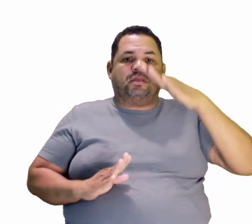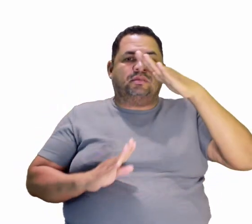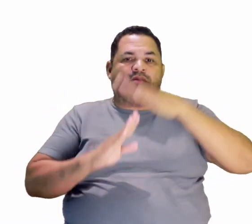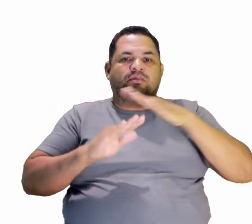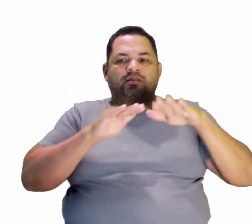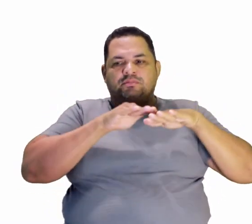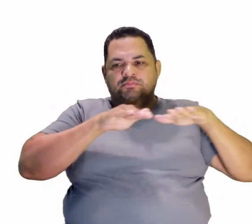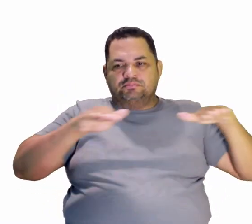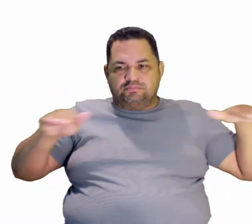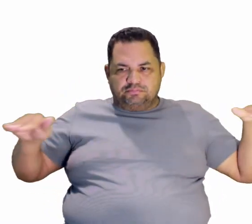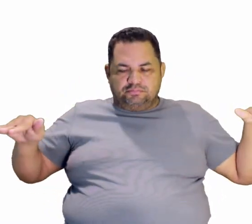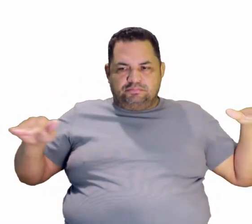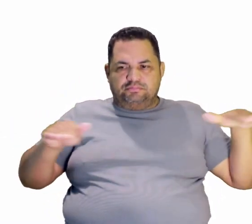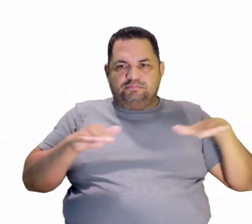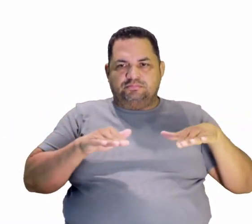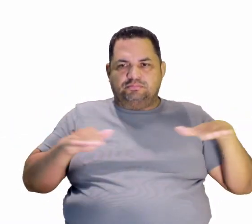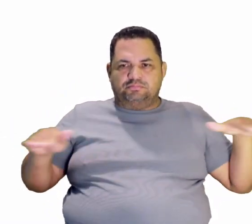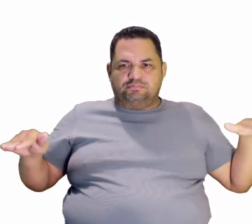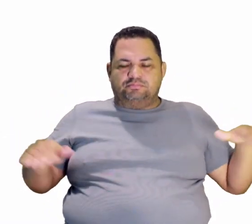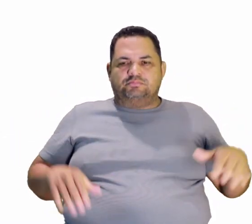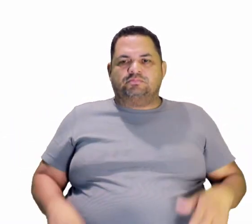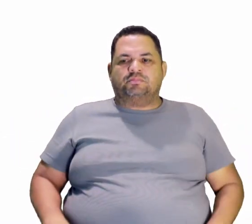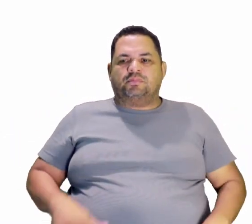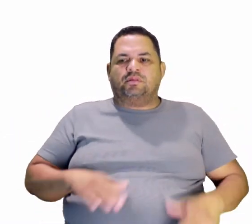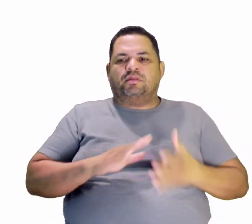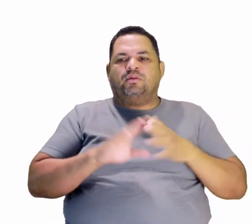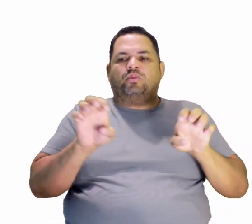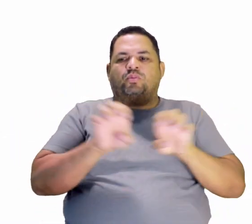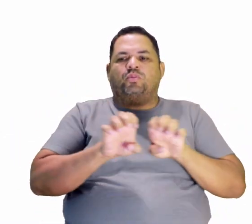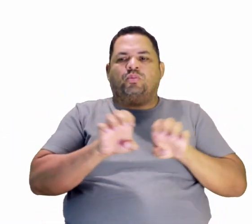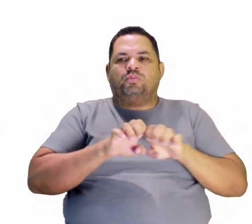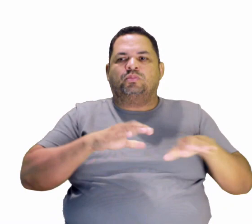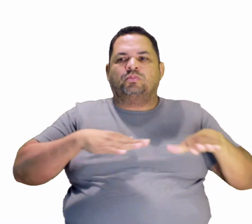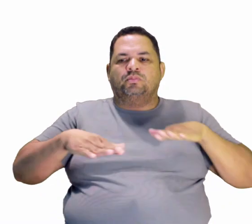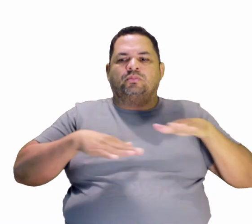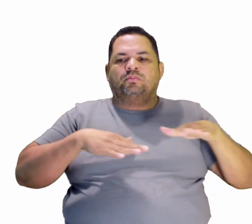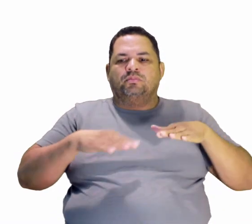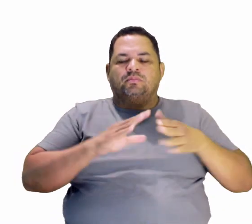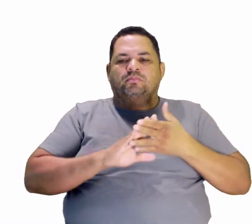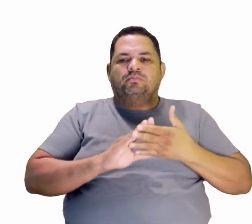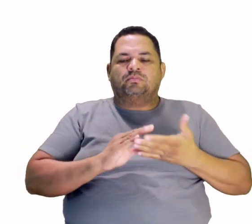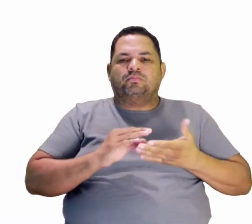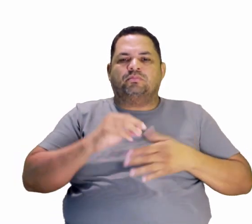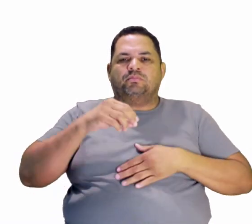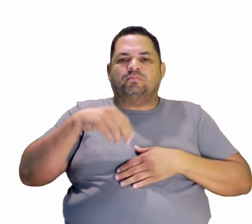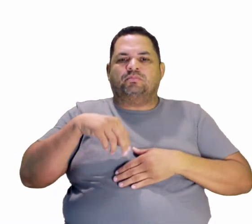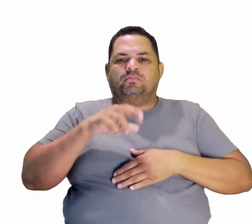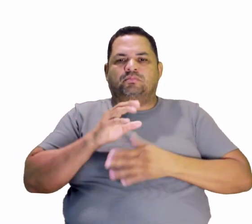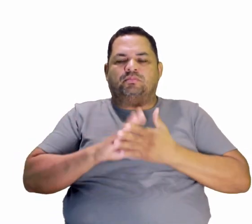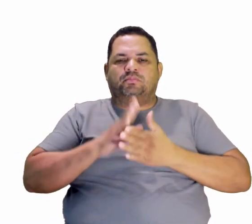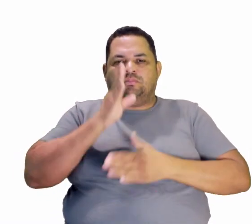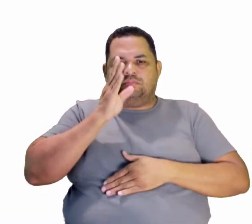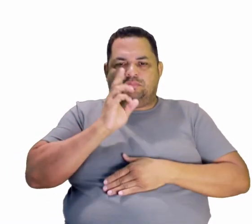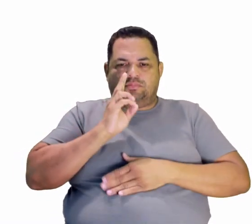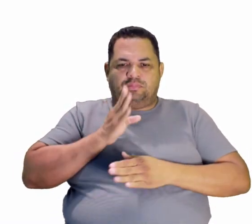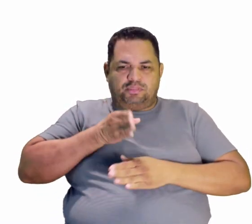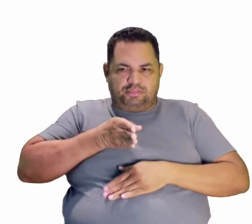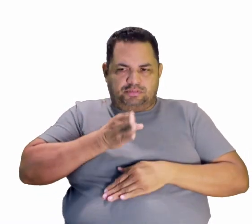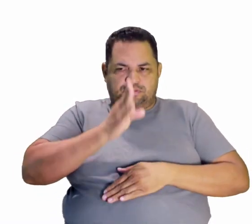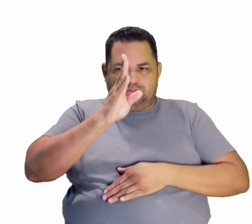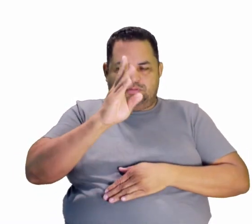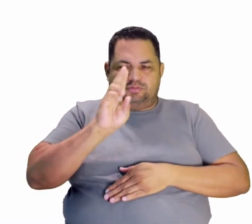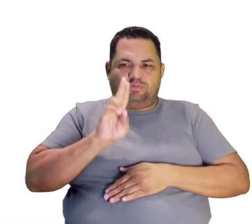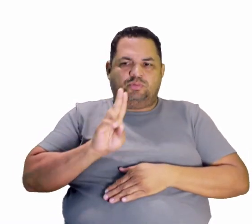horizontal ele é dado pela equação do movimento retilíneo uniforme. Não é mais uniformemente variado como achar a